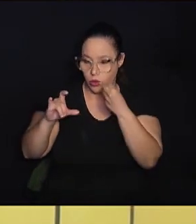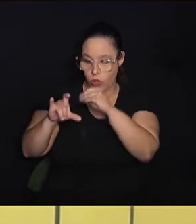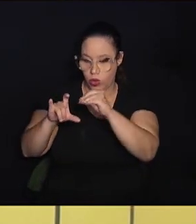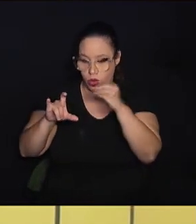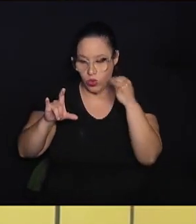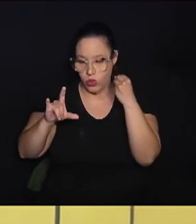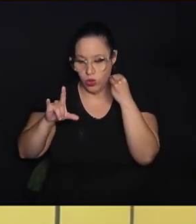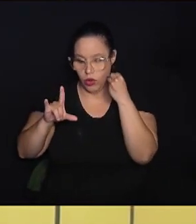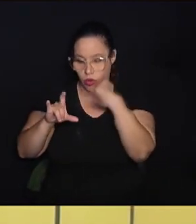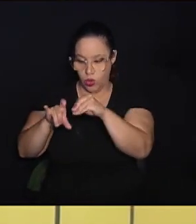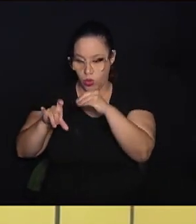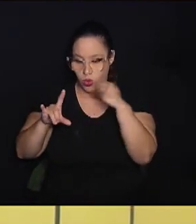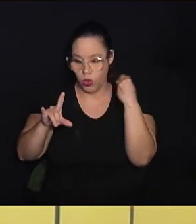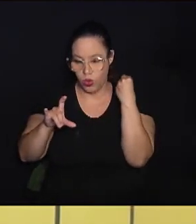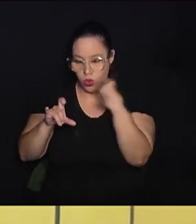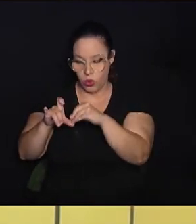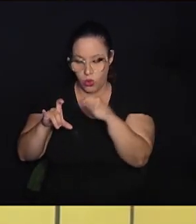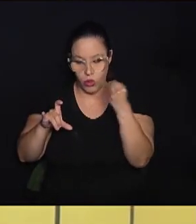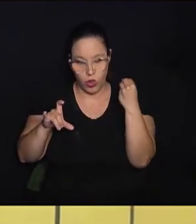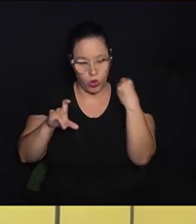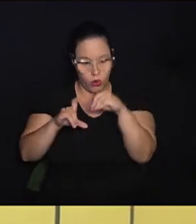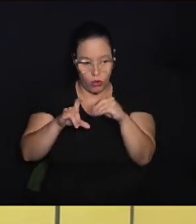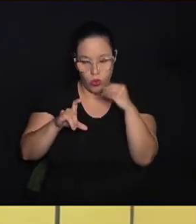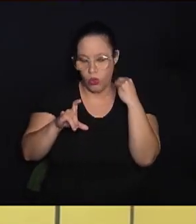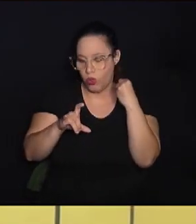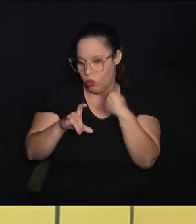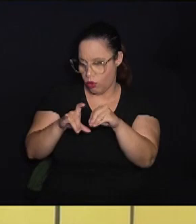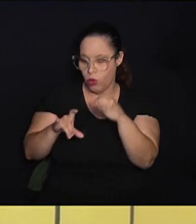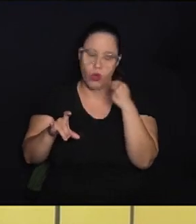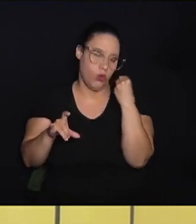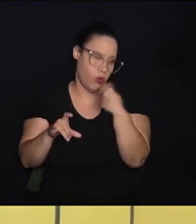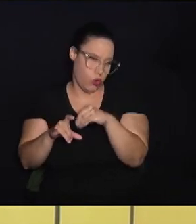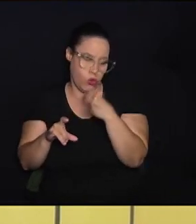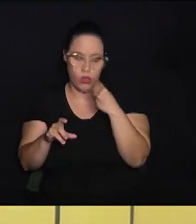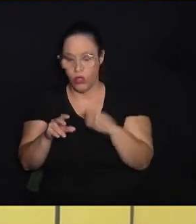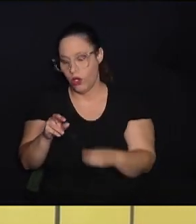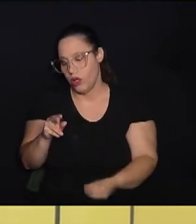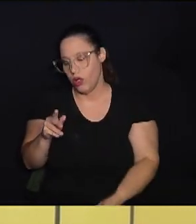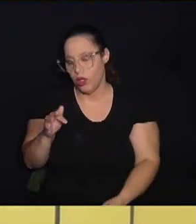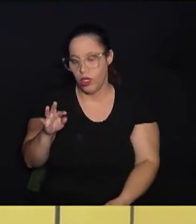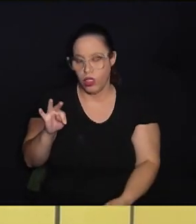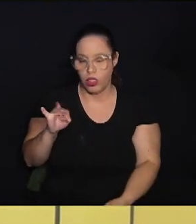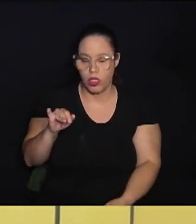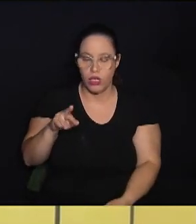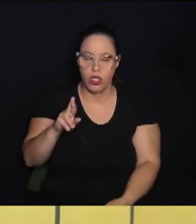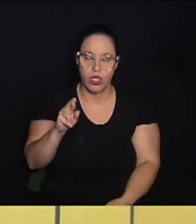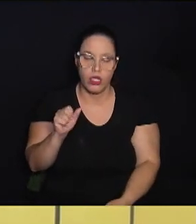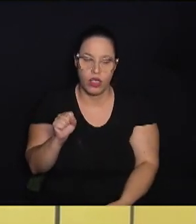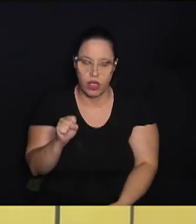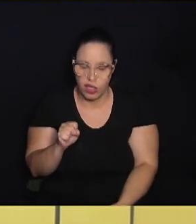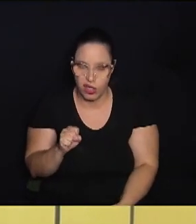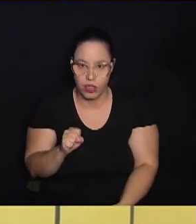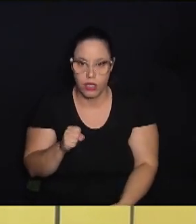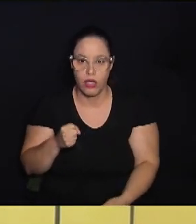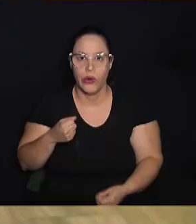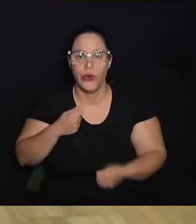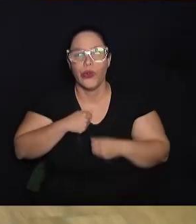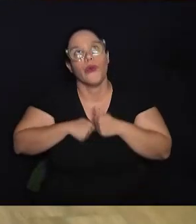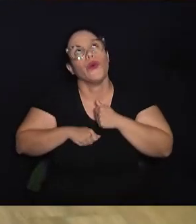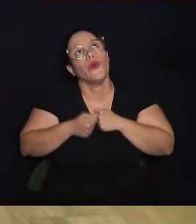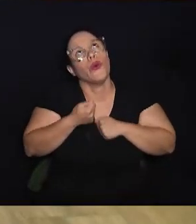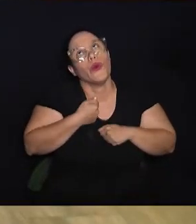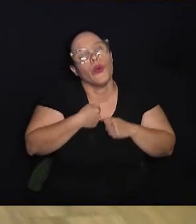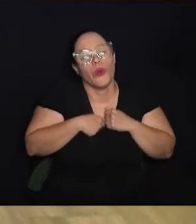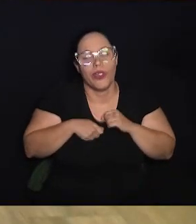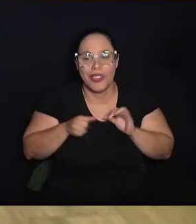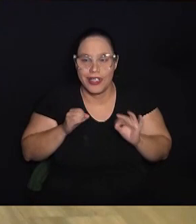tira é impossível eu entro no meu Instagram eu sigo um monte de tira desde tira clássica tira é impossível você ver tudo todo dia também anade né então eu